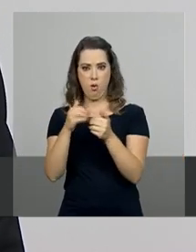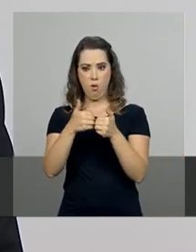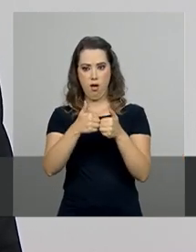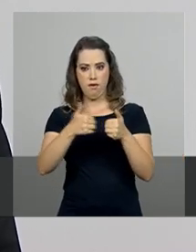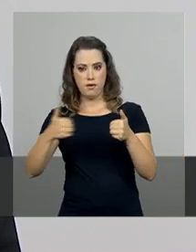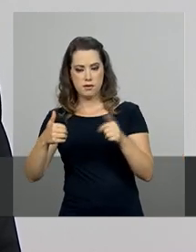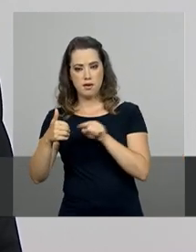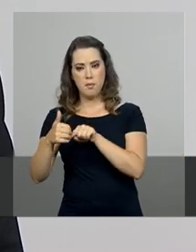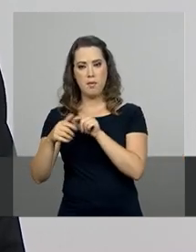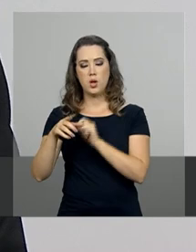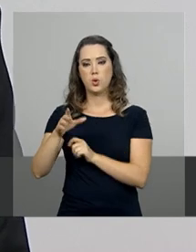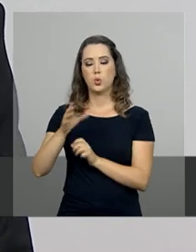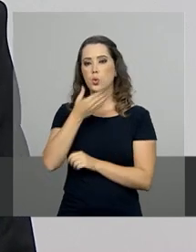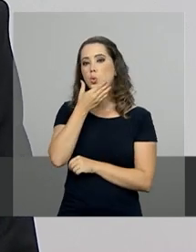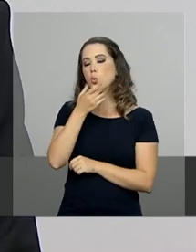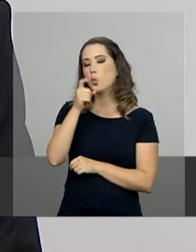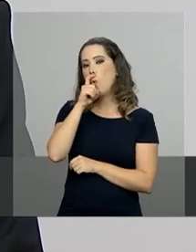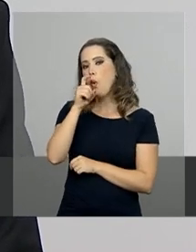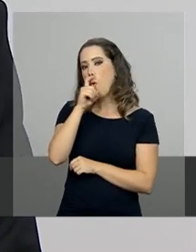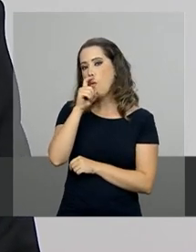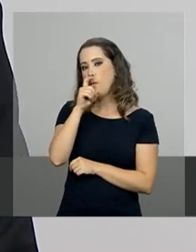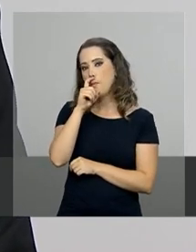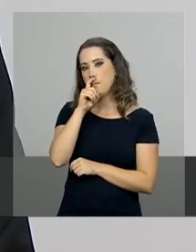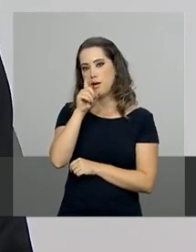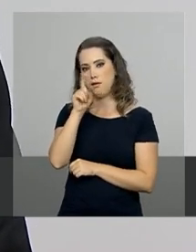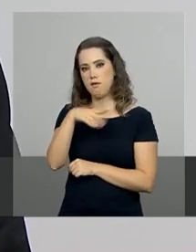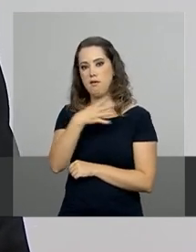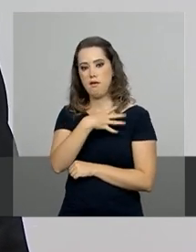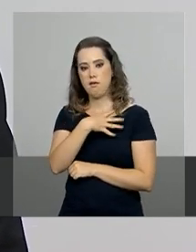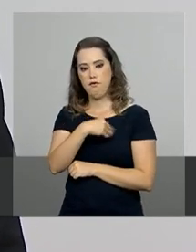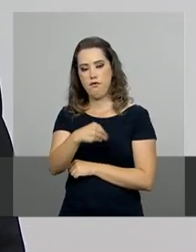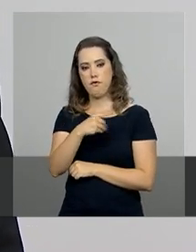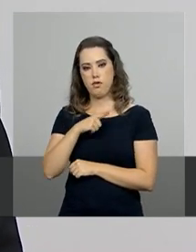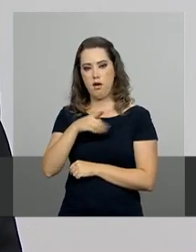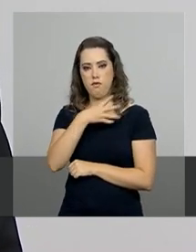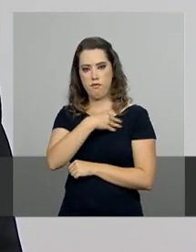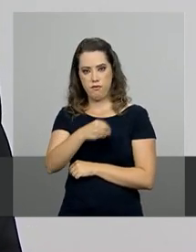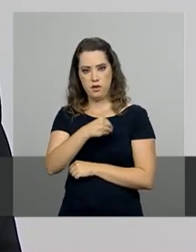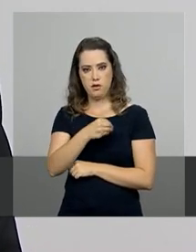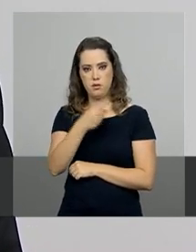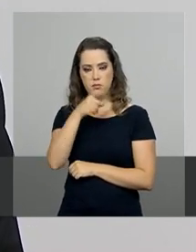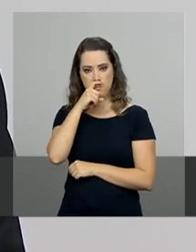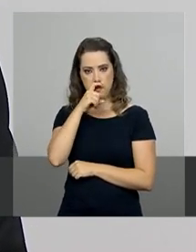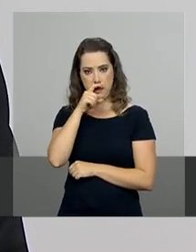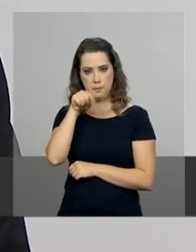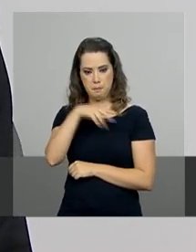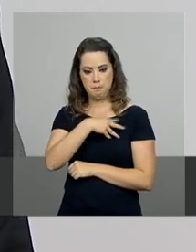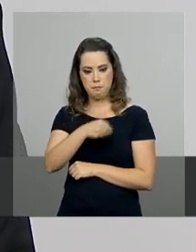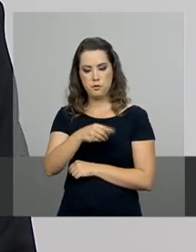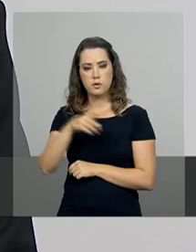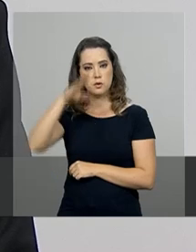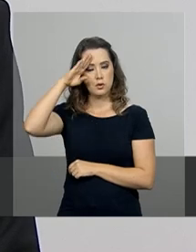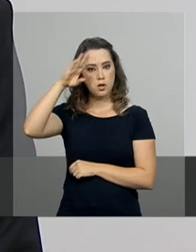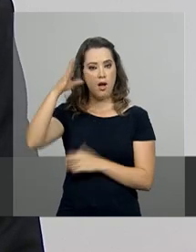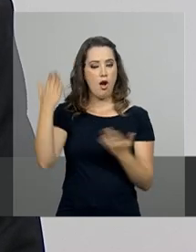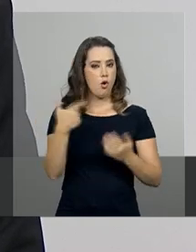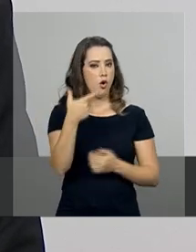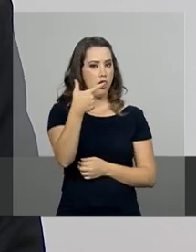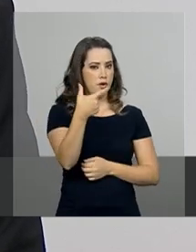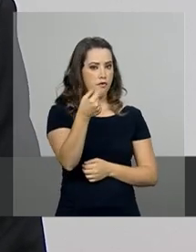passa a ter com este ato 20 dias é a mesma duração da licença paternidade